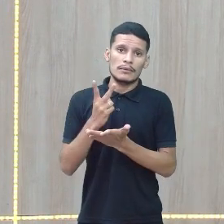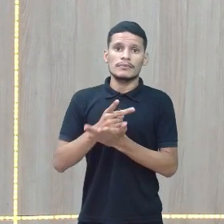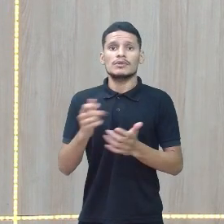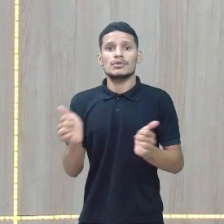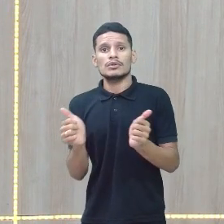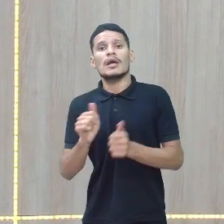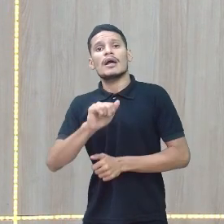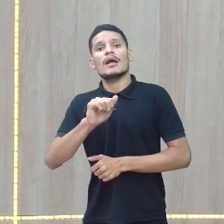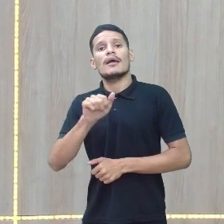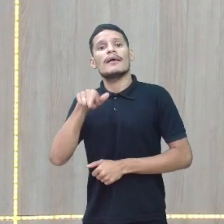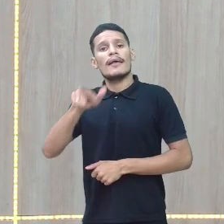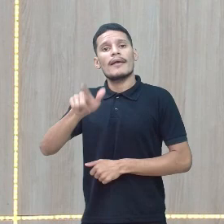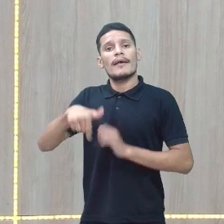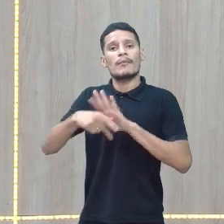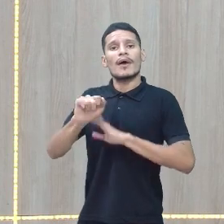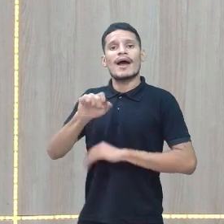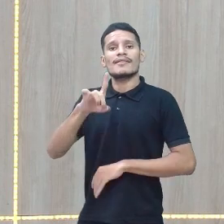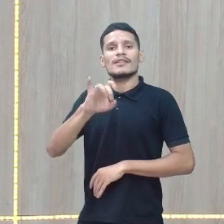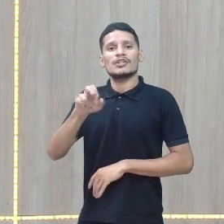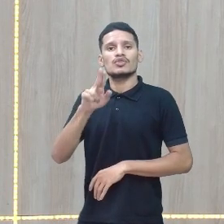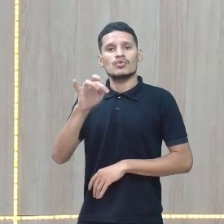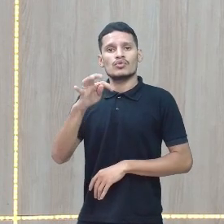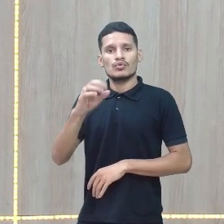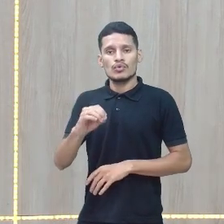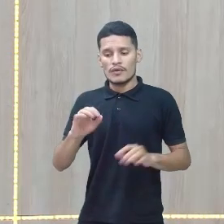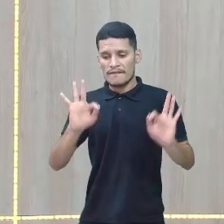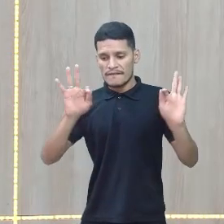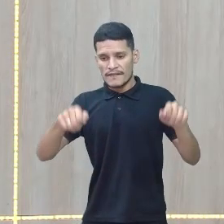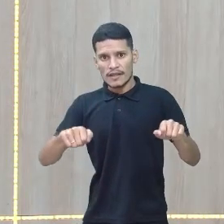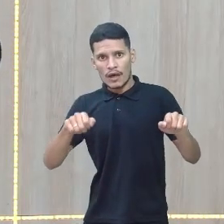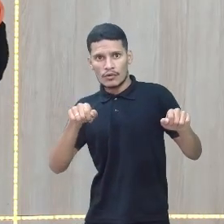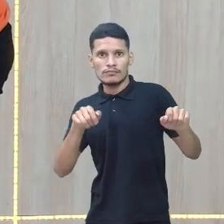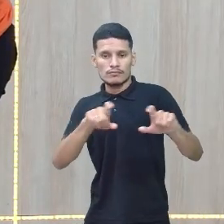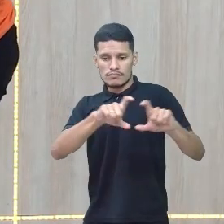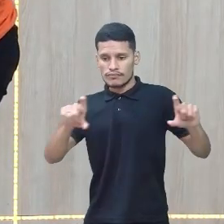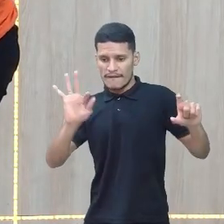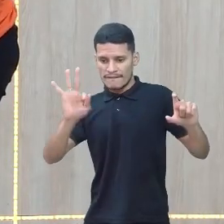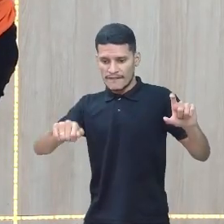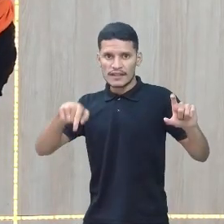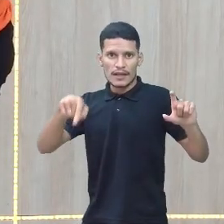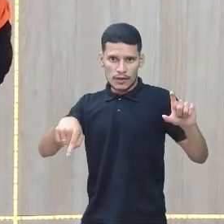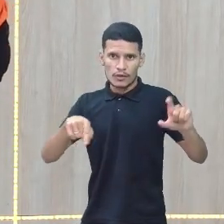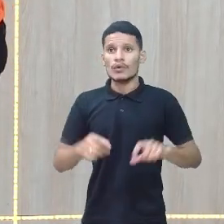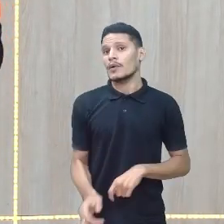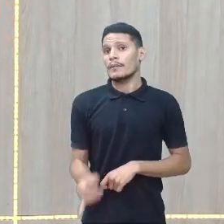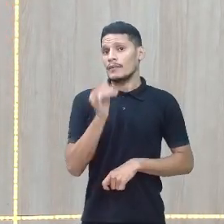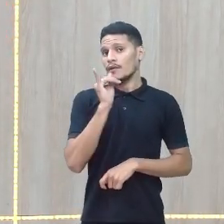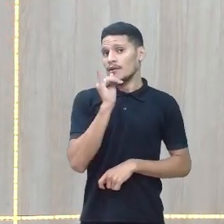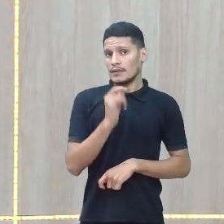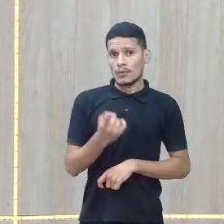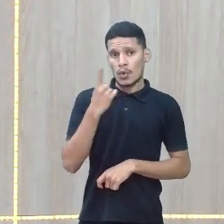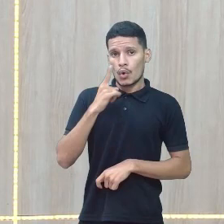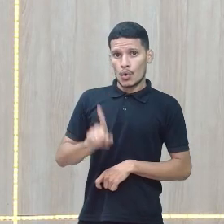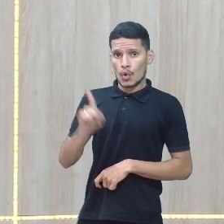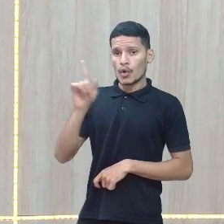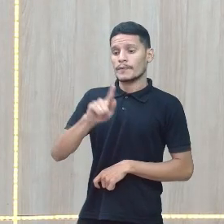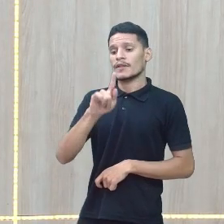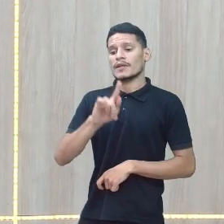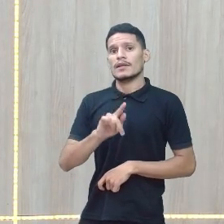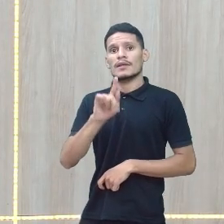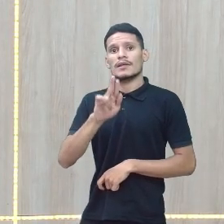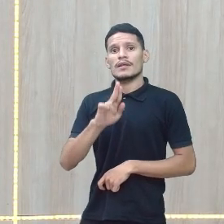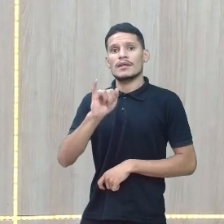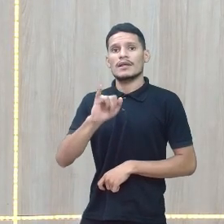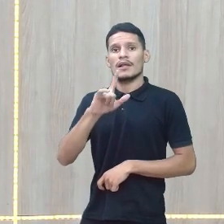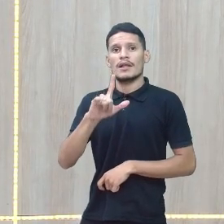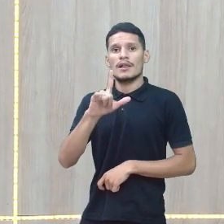adjunto, no final da frase. Então, temos aqui este exemplo. Guilherme comprou